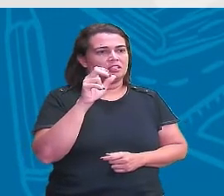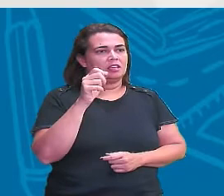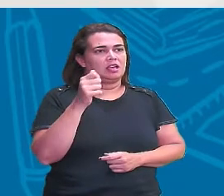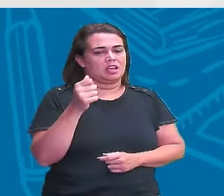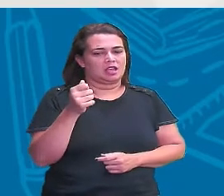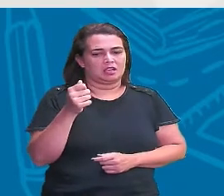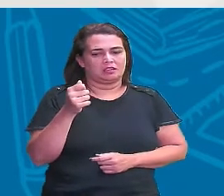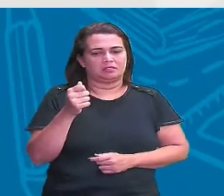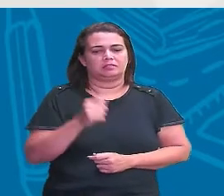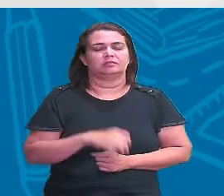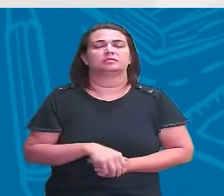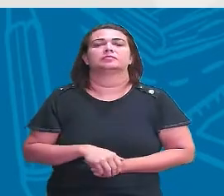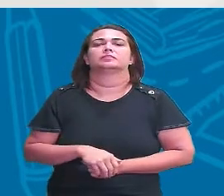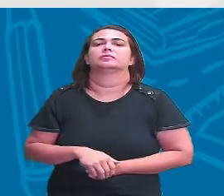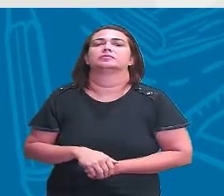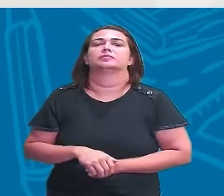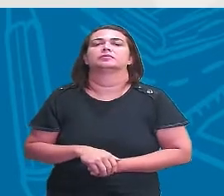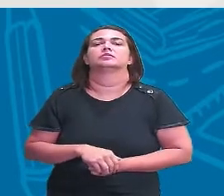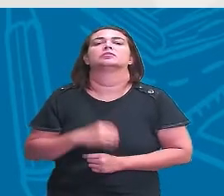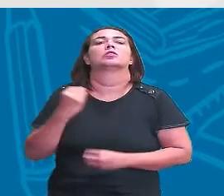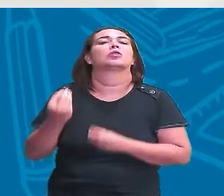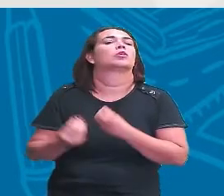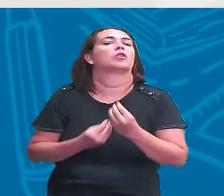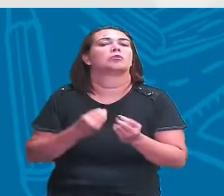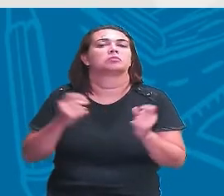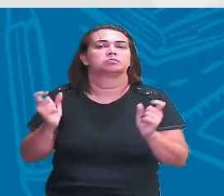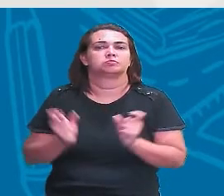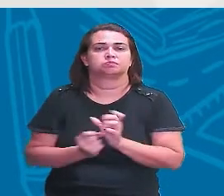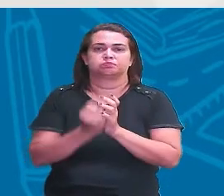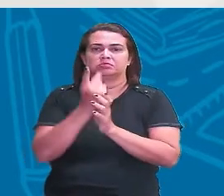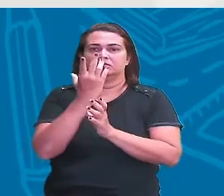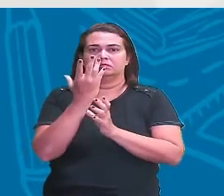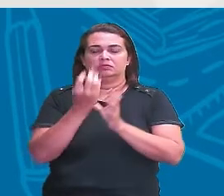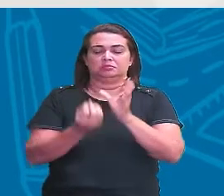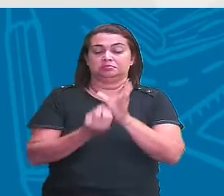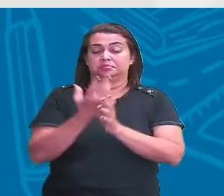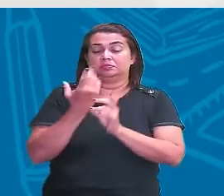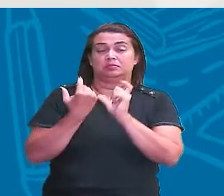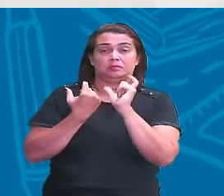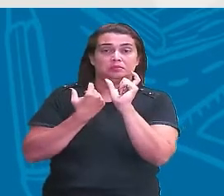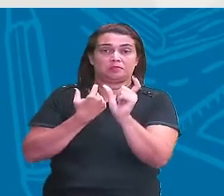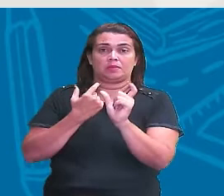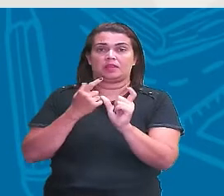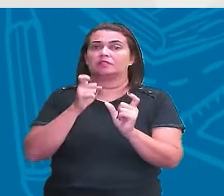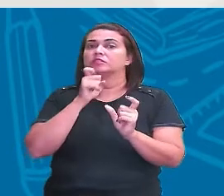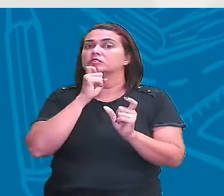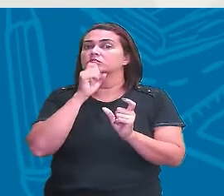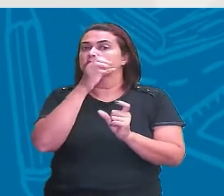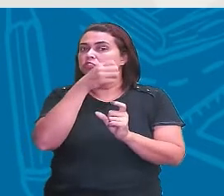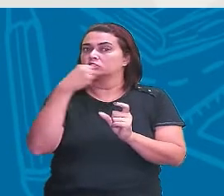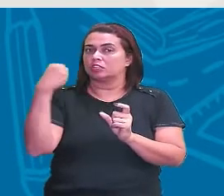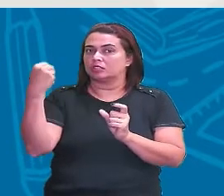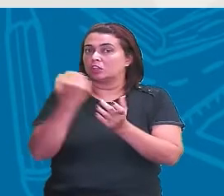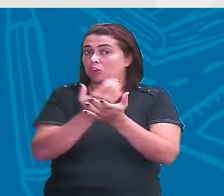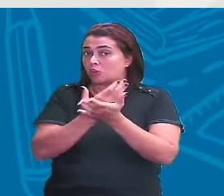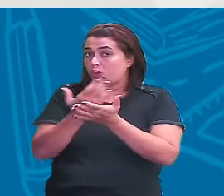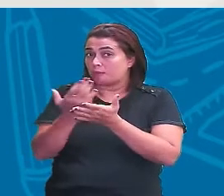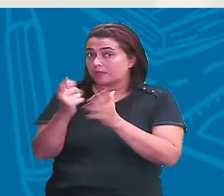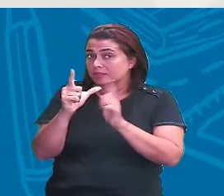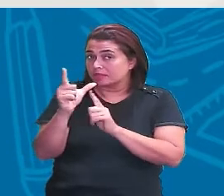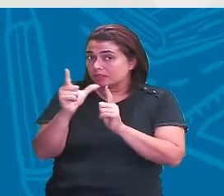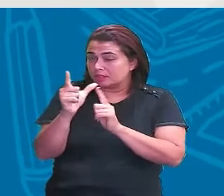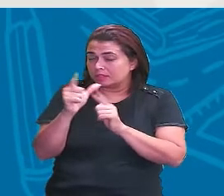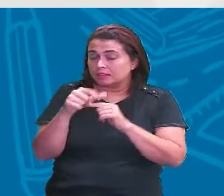R, A, formando a palavra geladeira. E a letra inicial dessa palavra é a